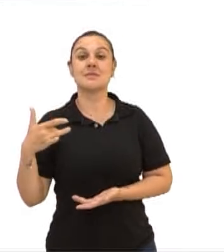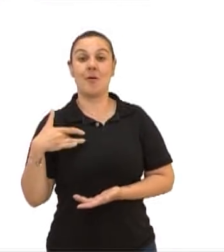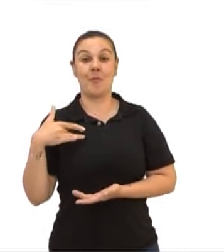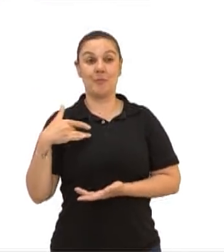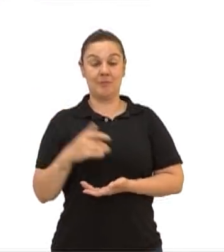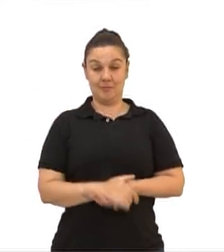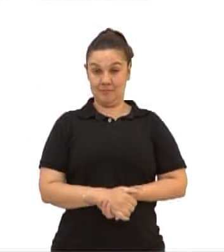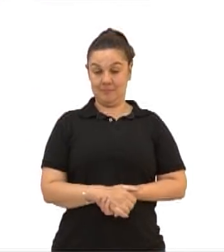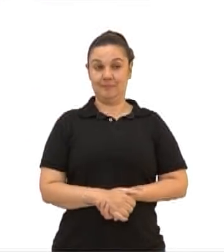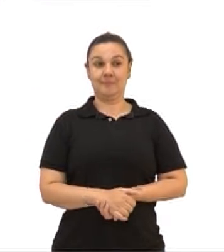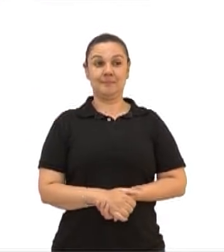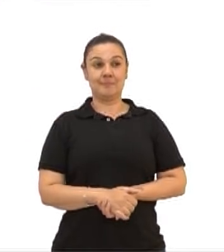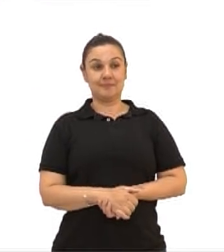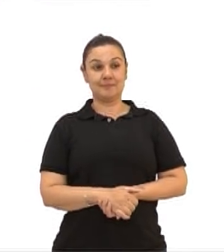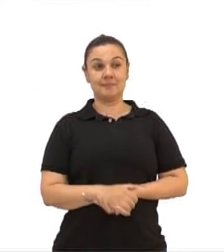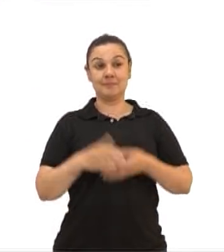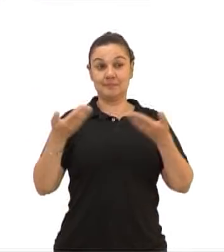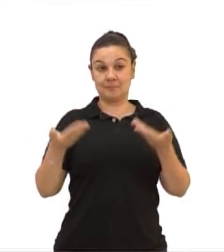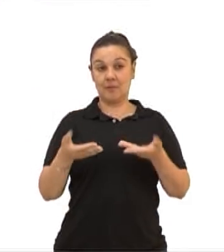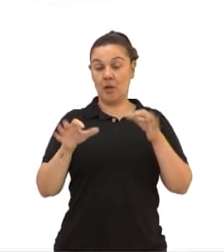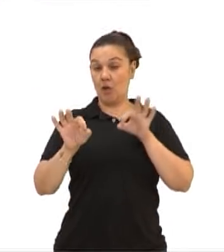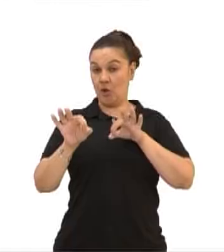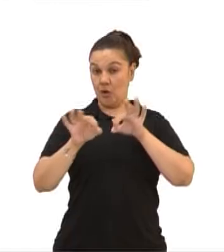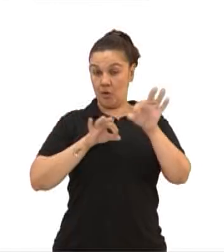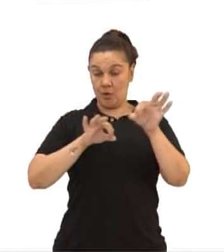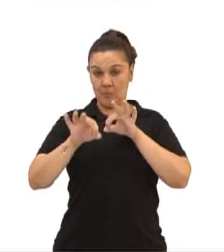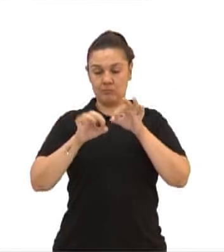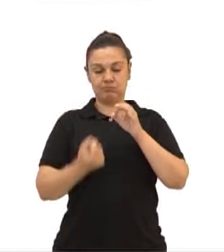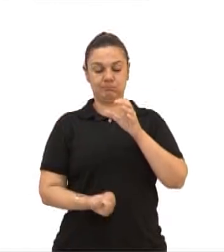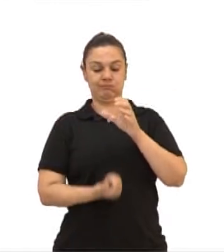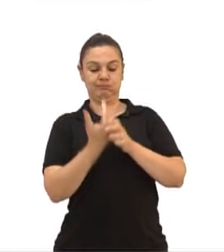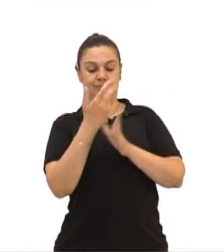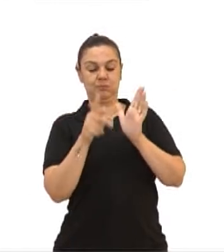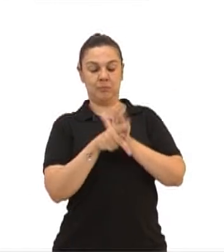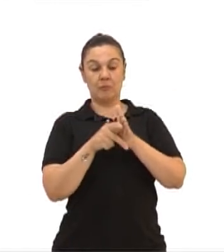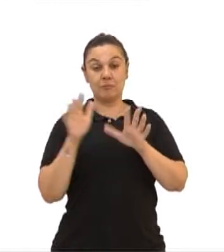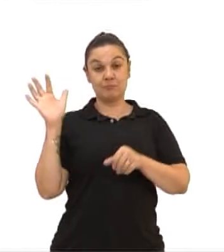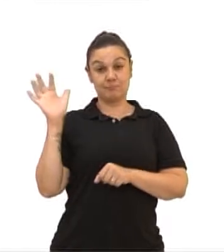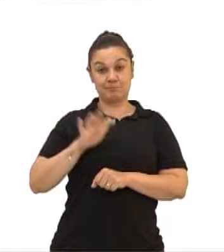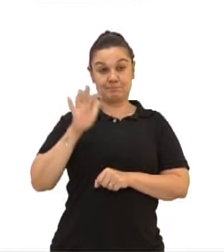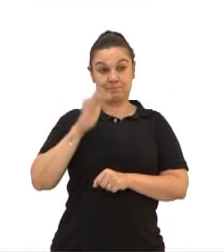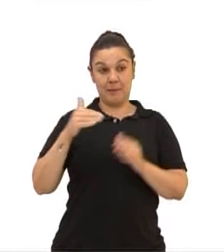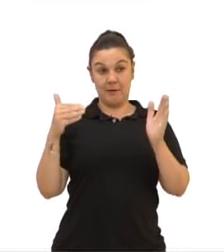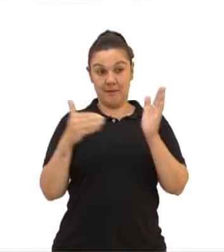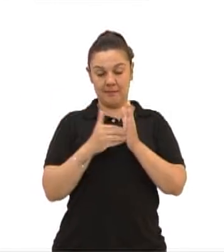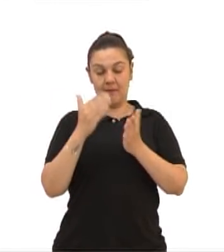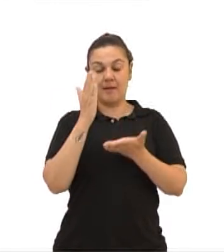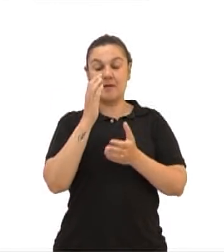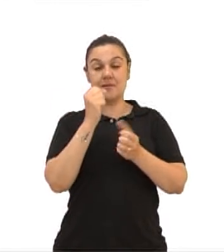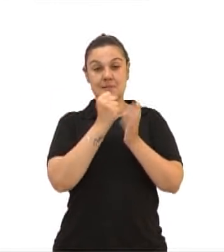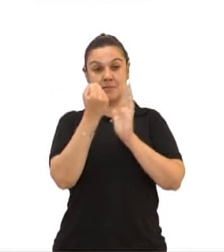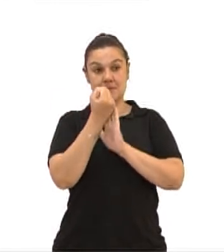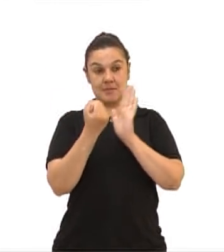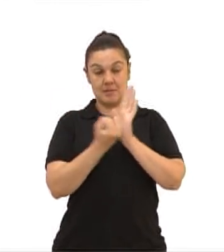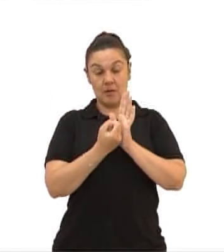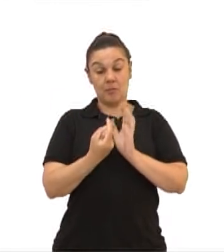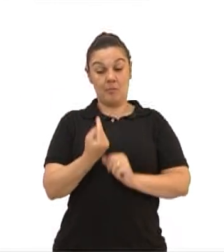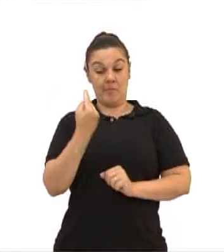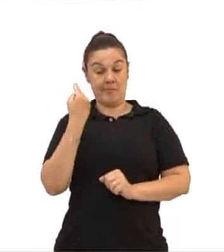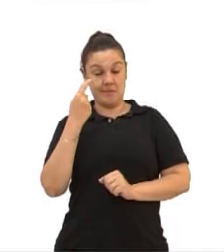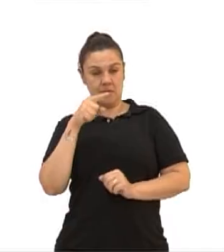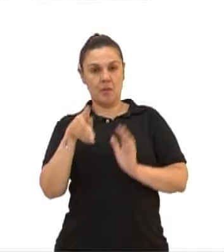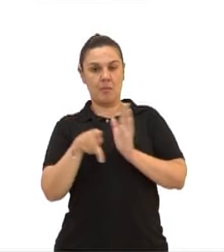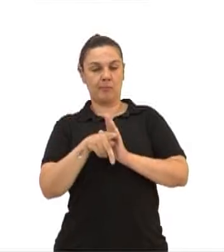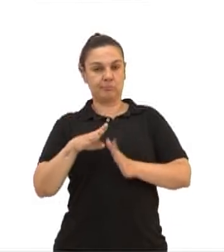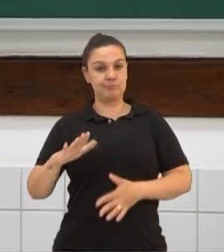gente falou anteriormente. O outro modelo que teve grande influência na educação física até meados do século passado foi o militarismo, ou